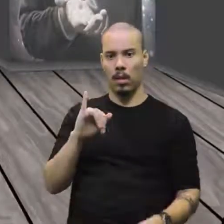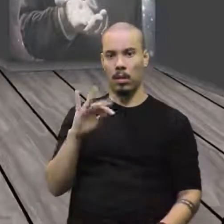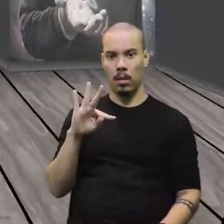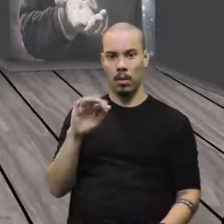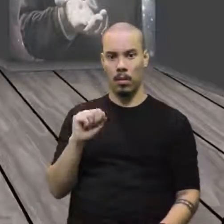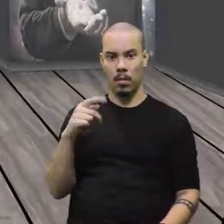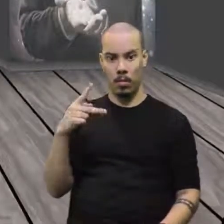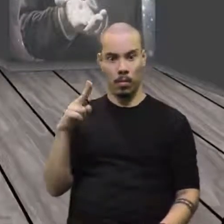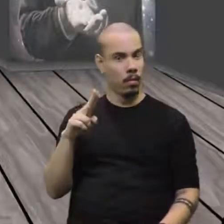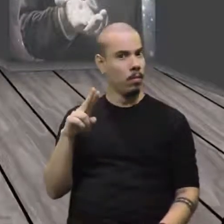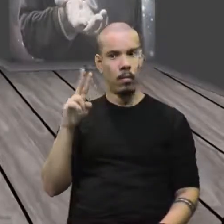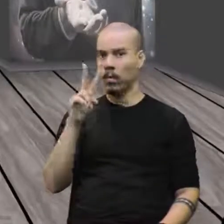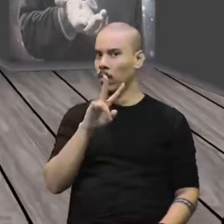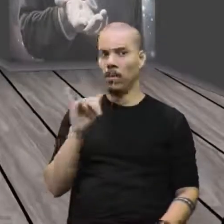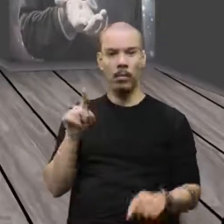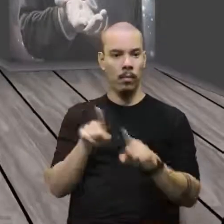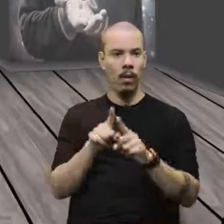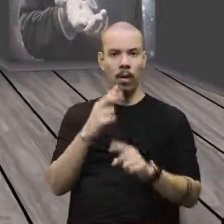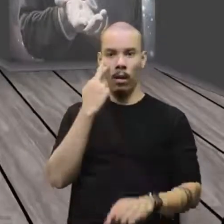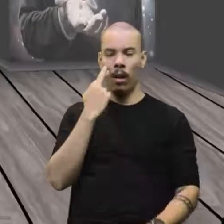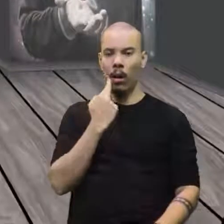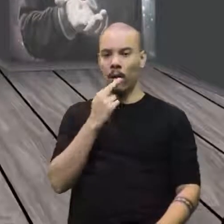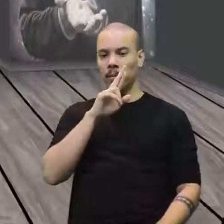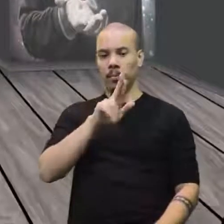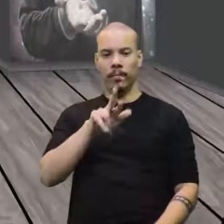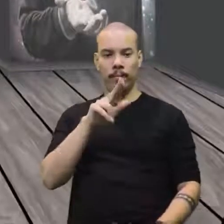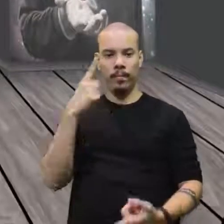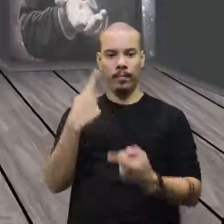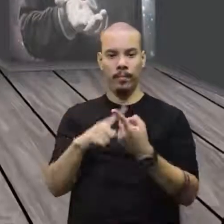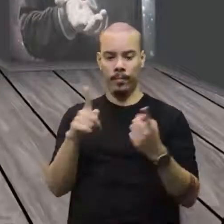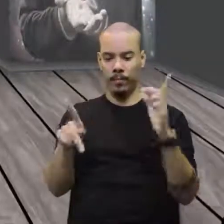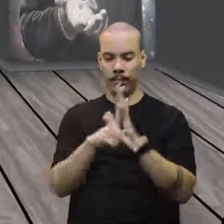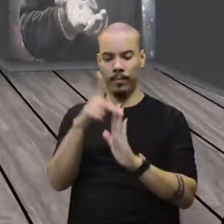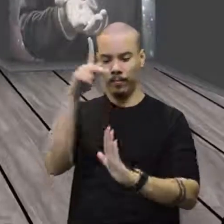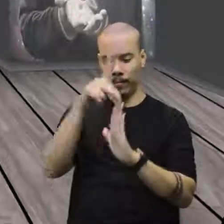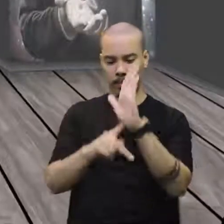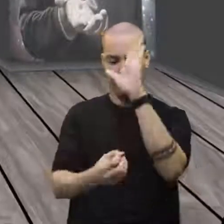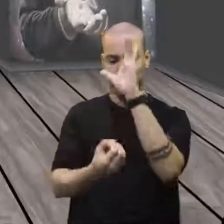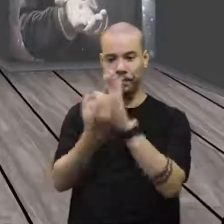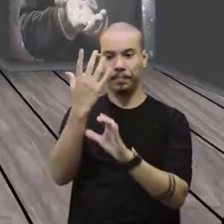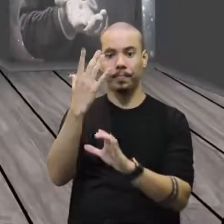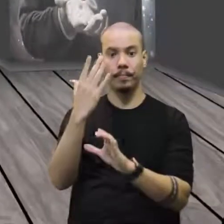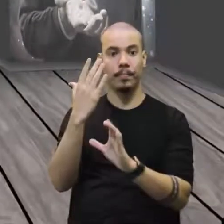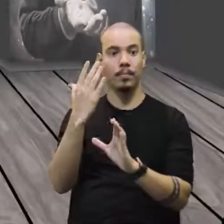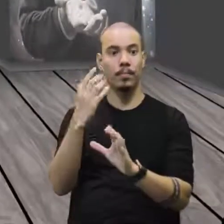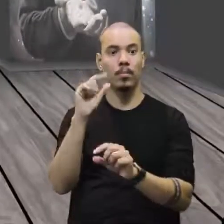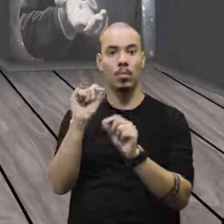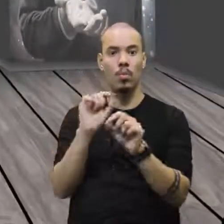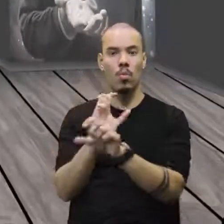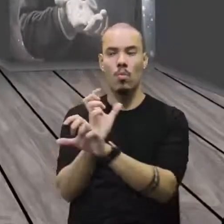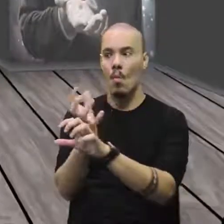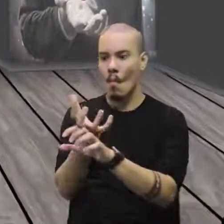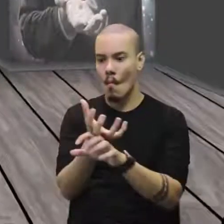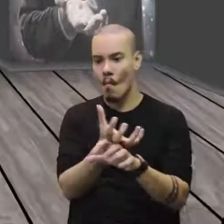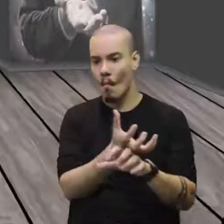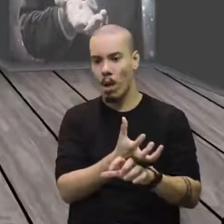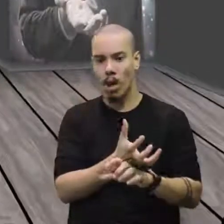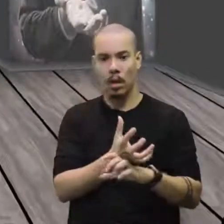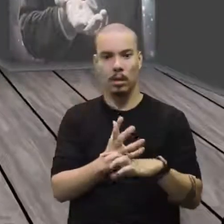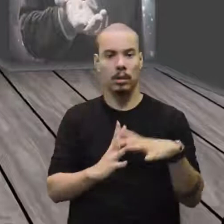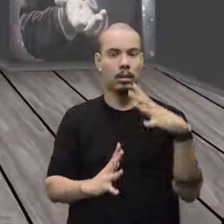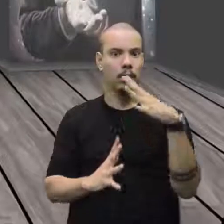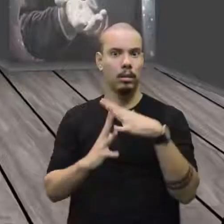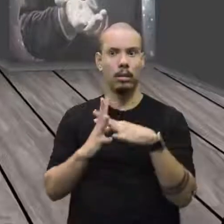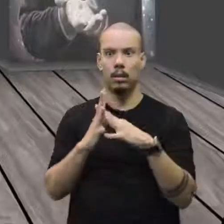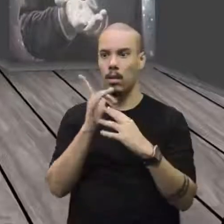E nem vai ouvir falar daqui da de Rondônia, porque elas já são projetadas para maior seca e a maior cheia.